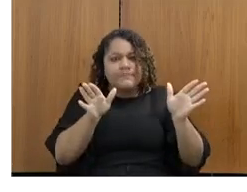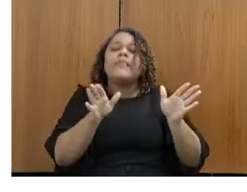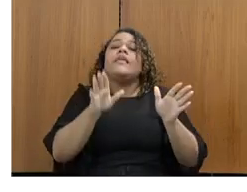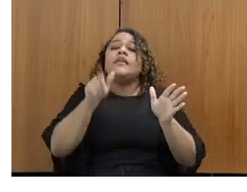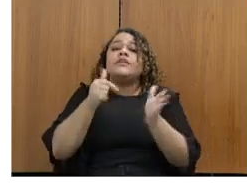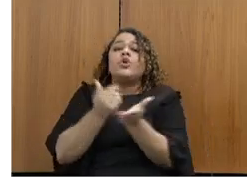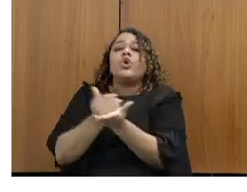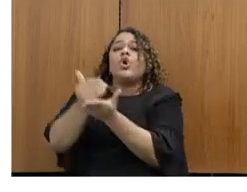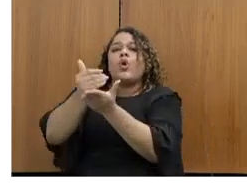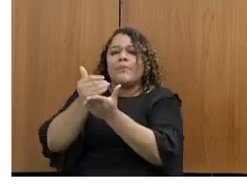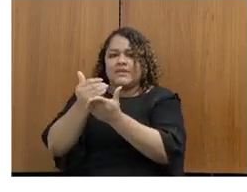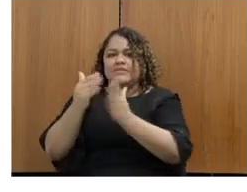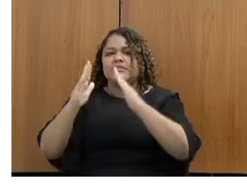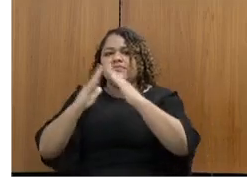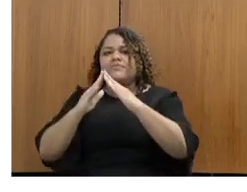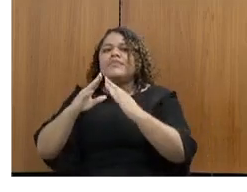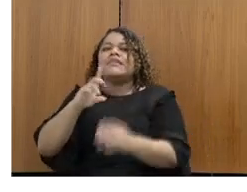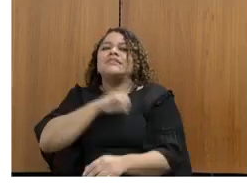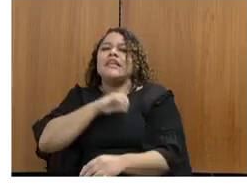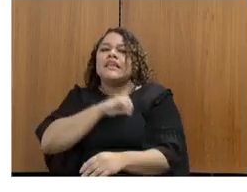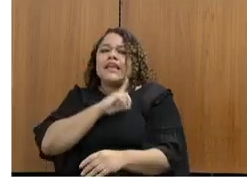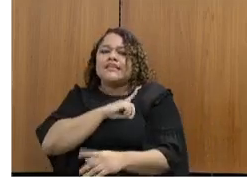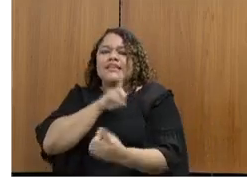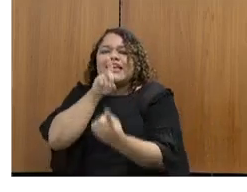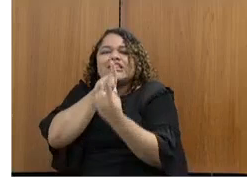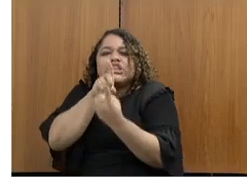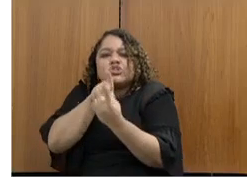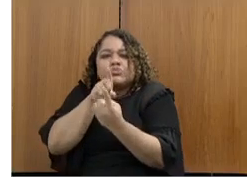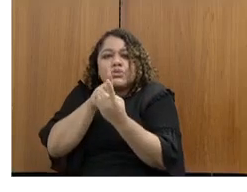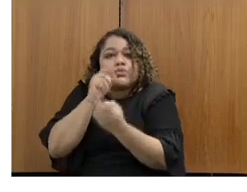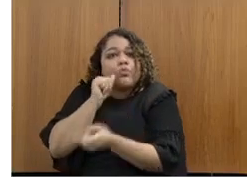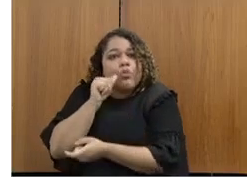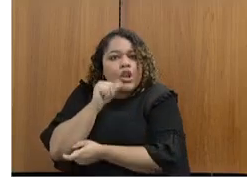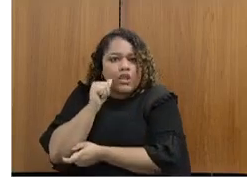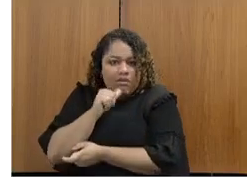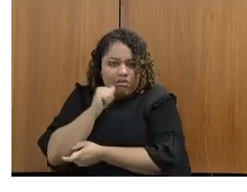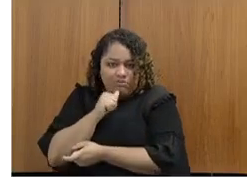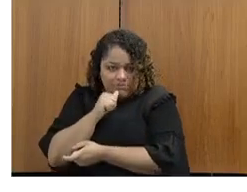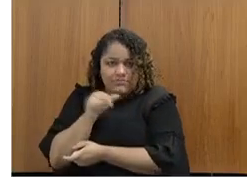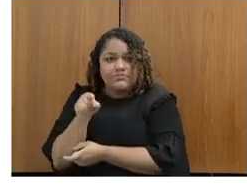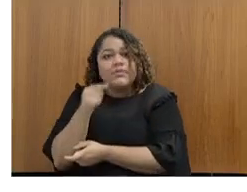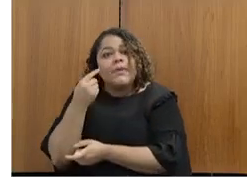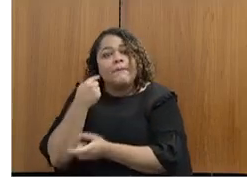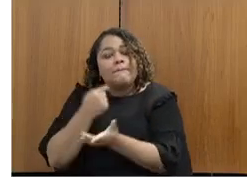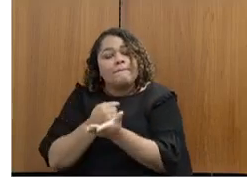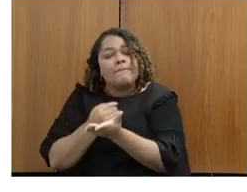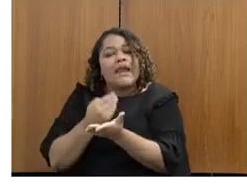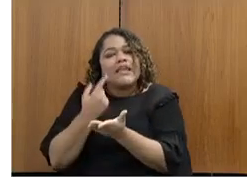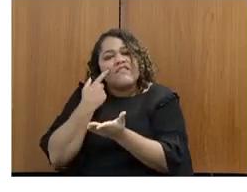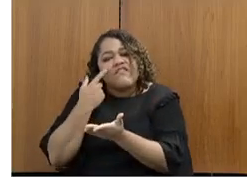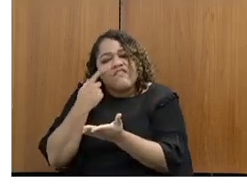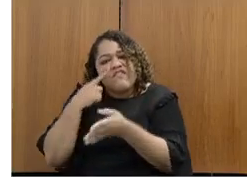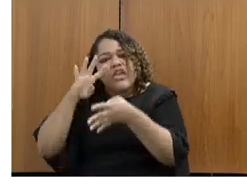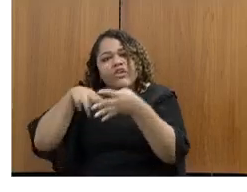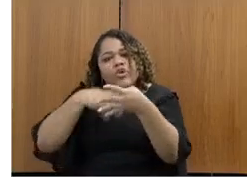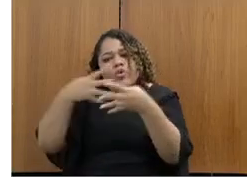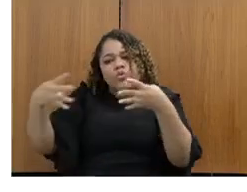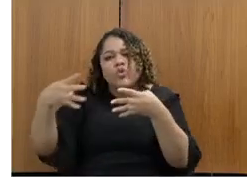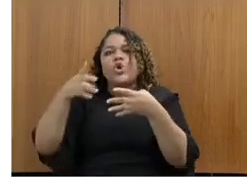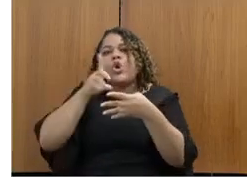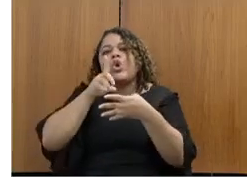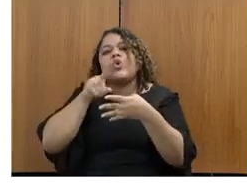com a devida avaliação Para que a gente possa com esse cronograma estarmos expandindo para todo estado